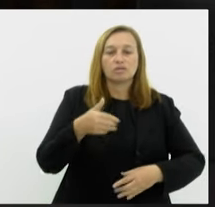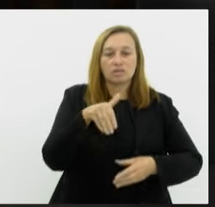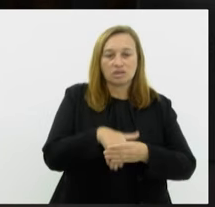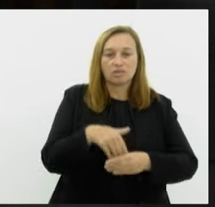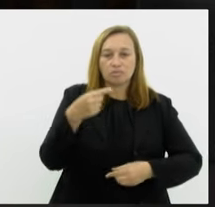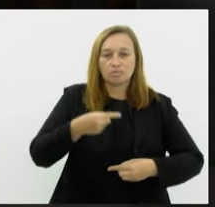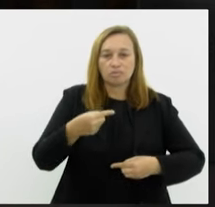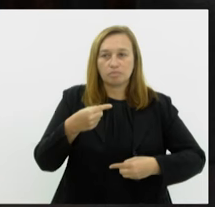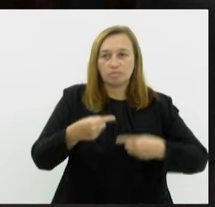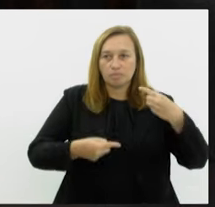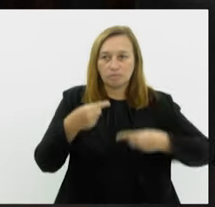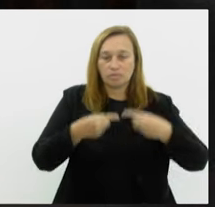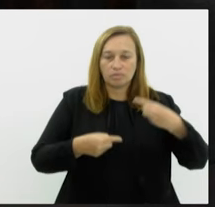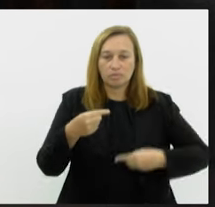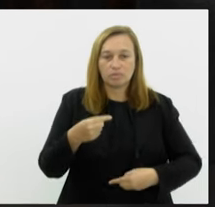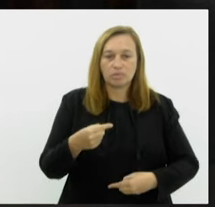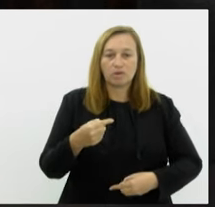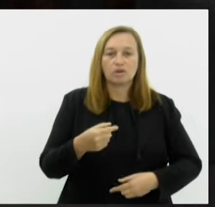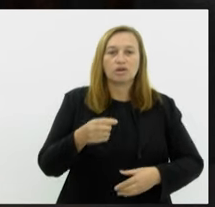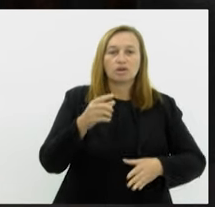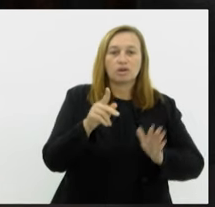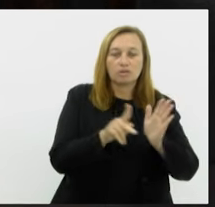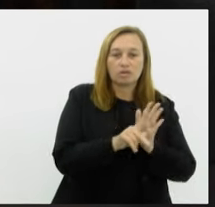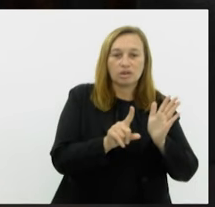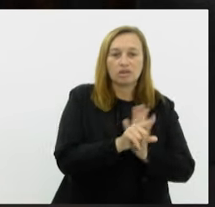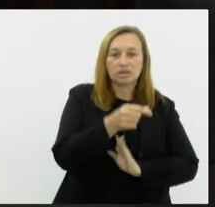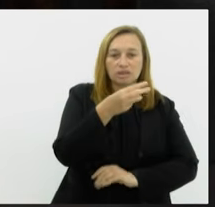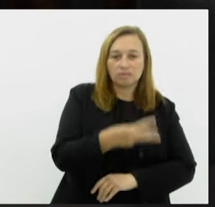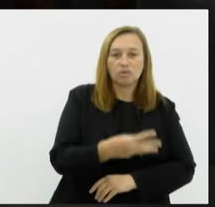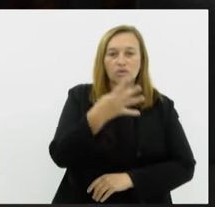discussão, projeto de lei número